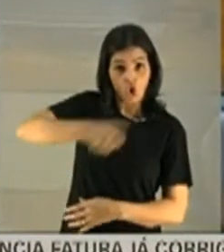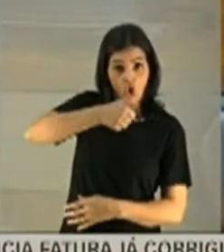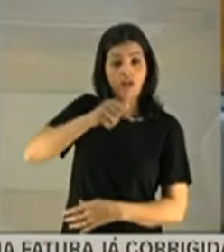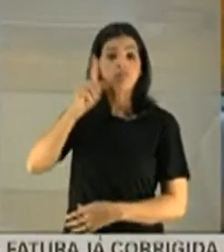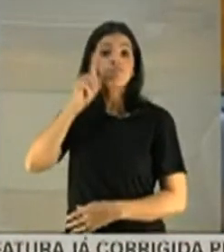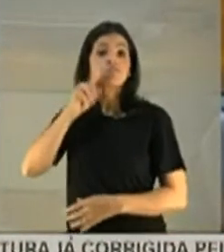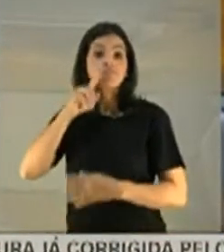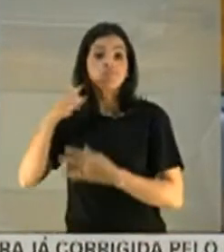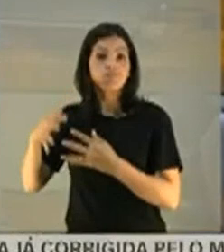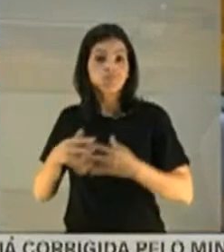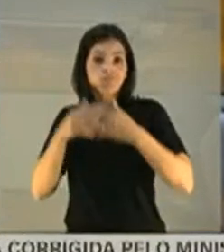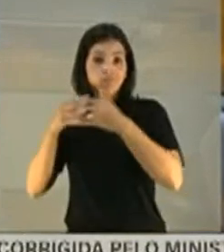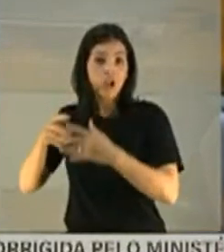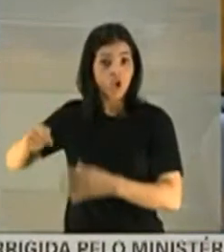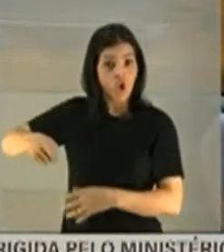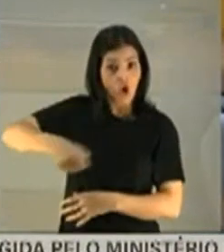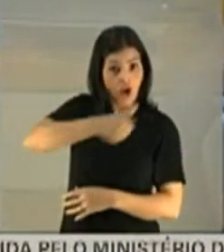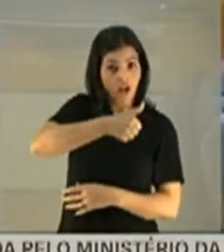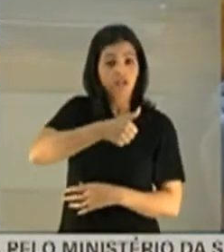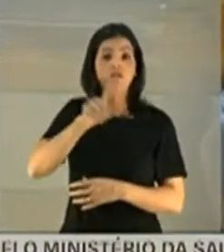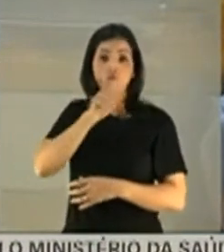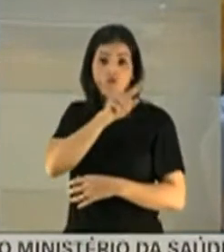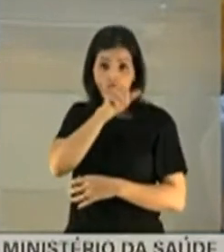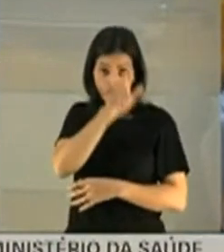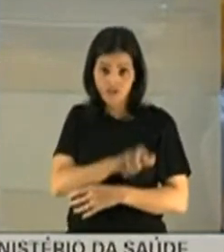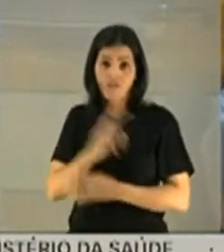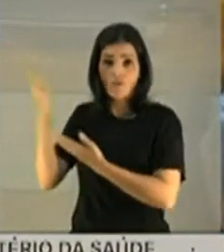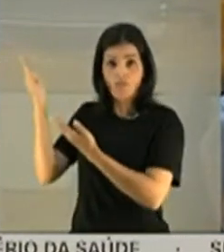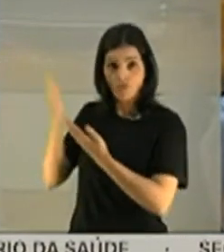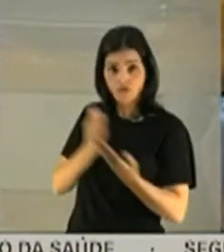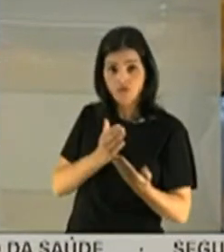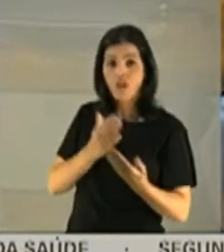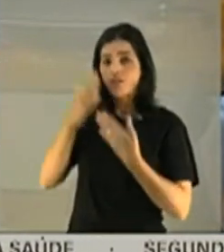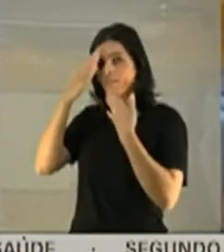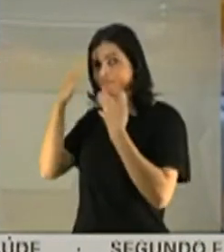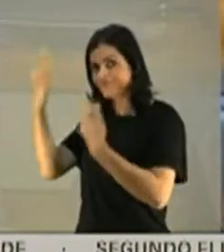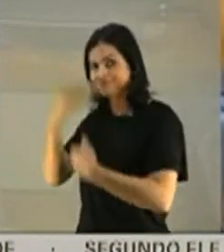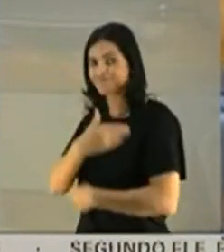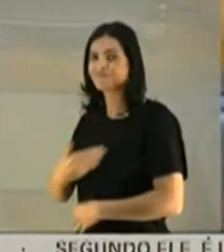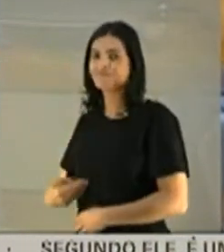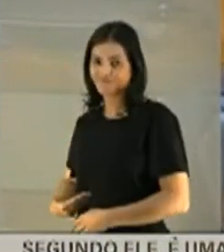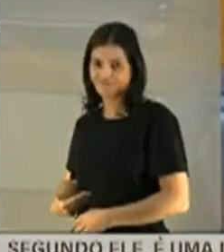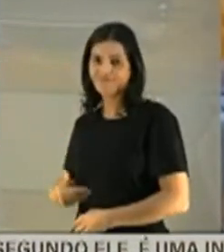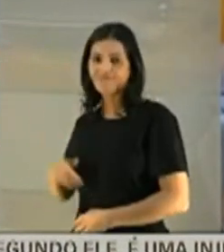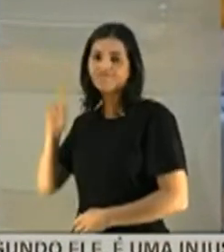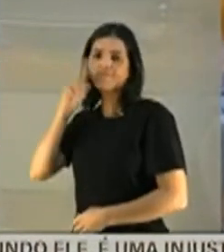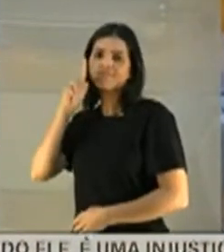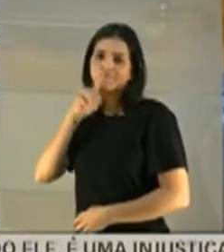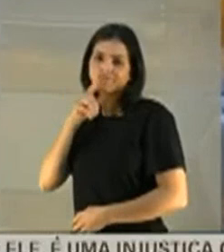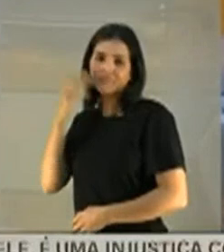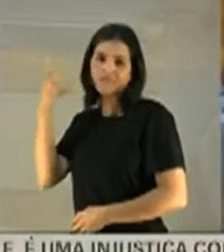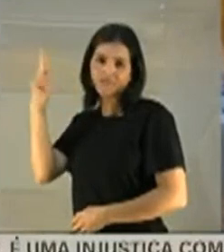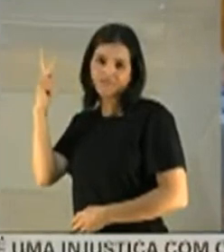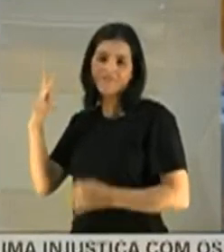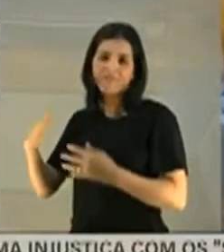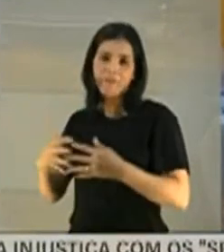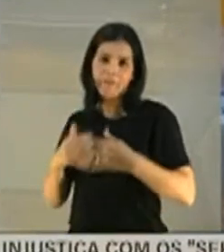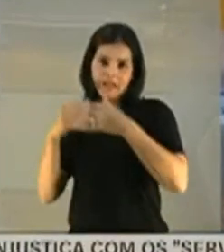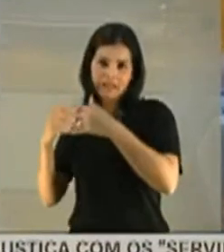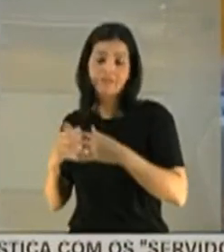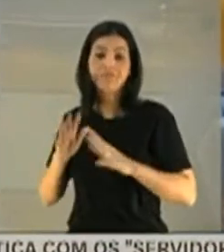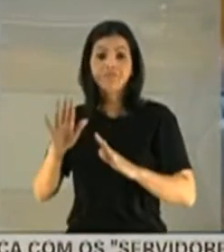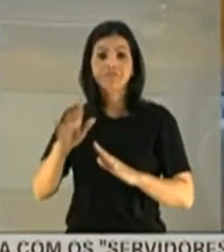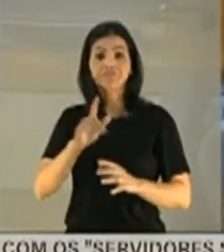Estados Unidos, e o que fica aqui, a nossa gratidão ao governo americano. Mas eu lhe pergunto, o senhor tinha feito antes